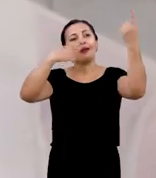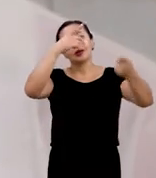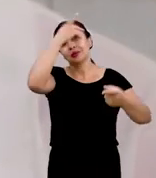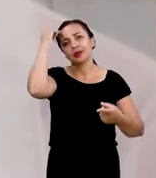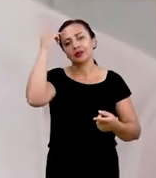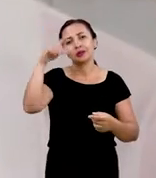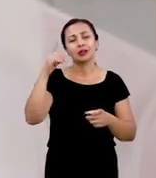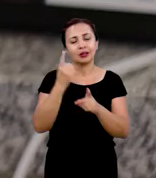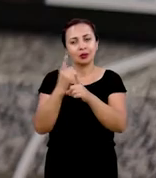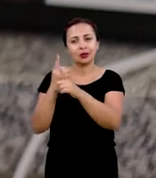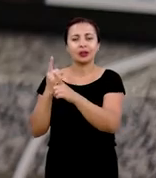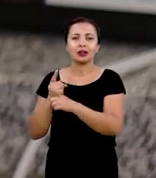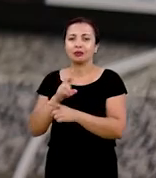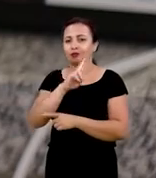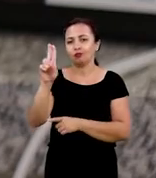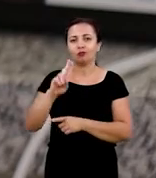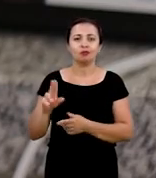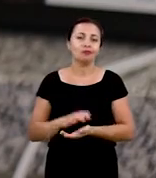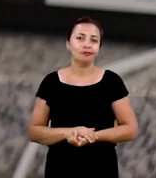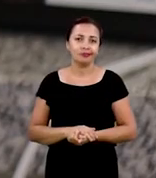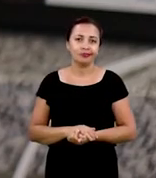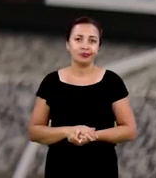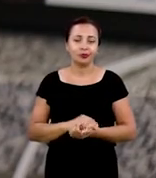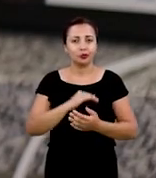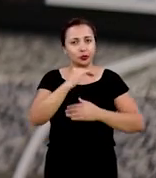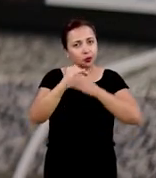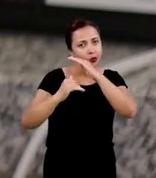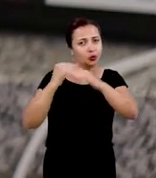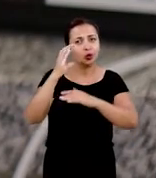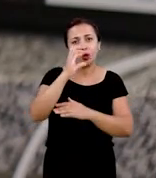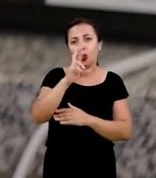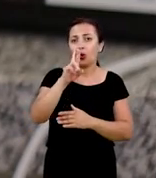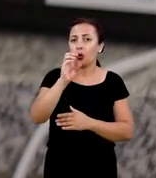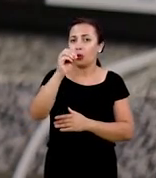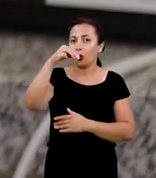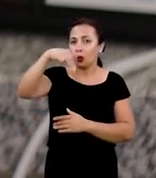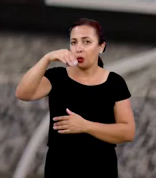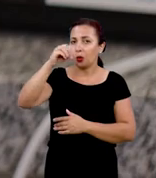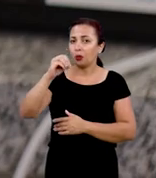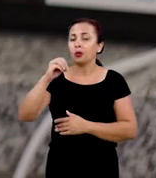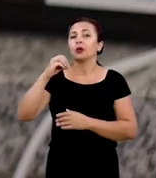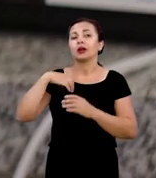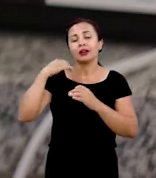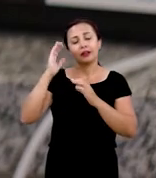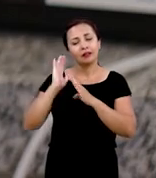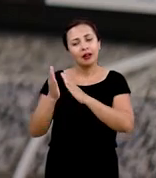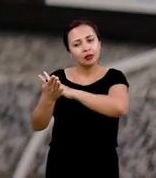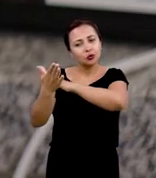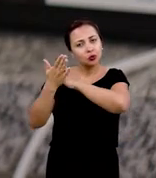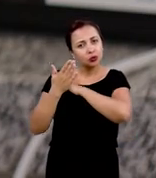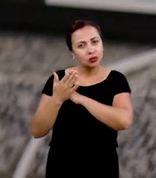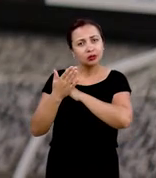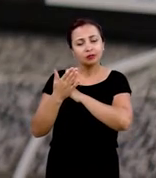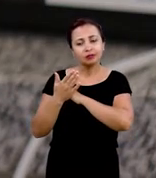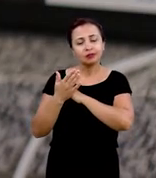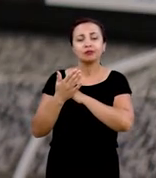identificar esses componentes. Então, esse processo cromatográfico é um processo de separação que vai nos dar para a